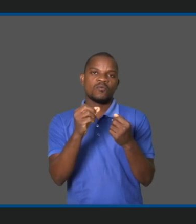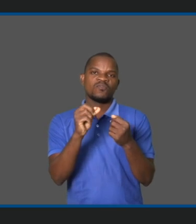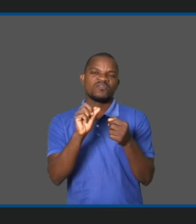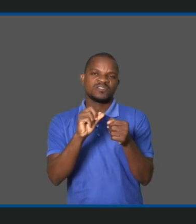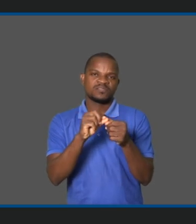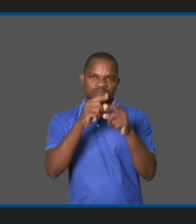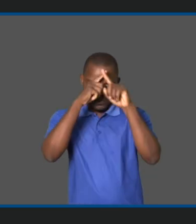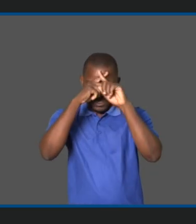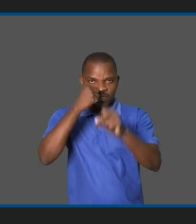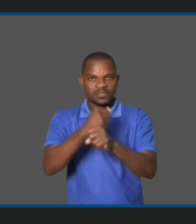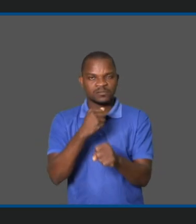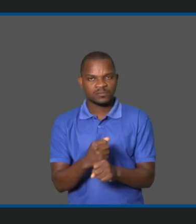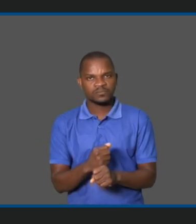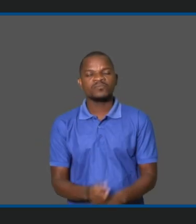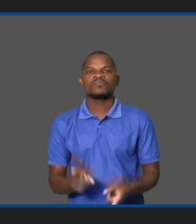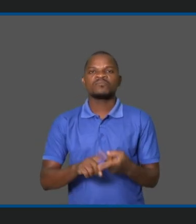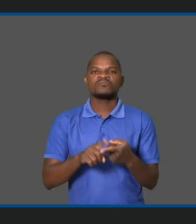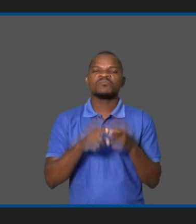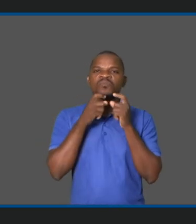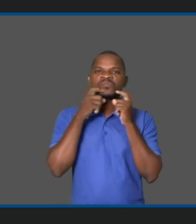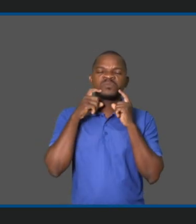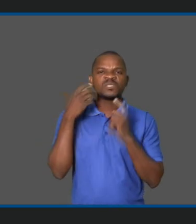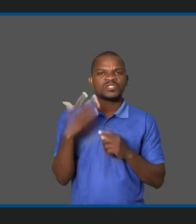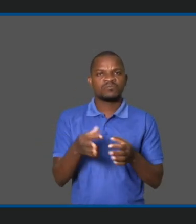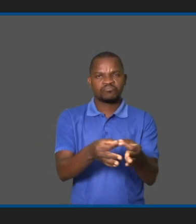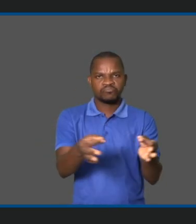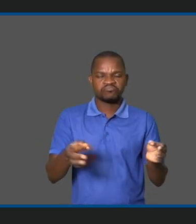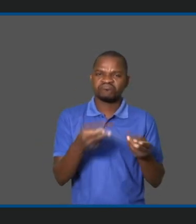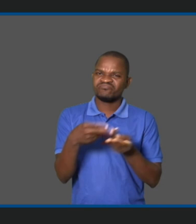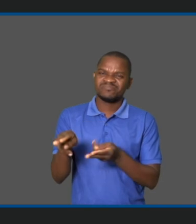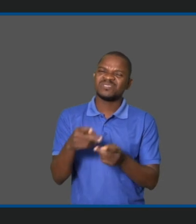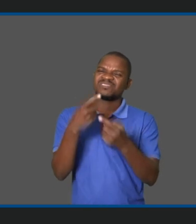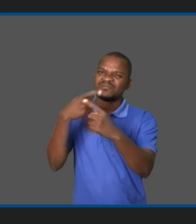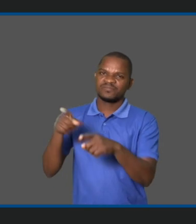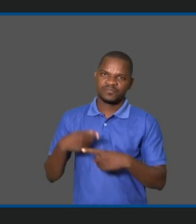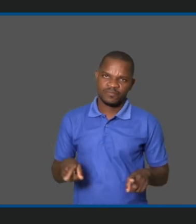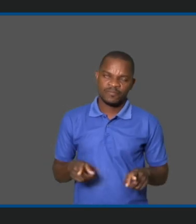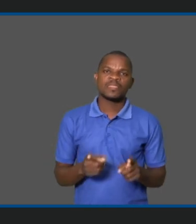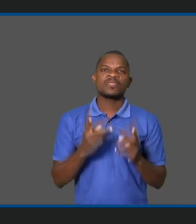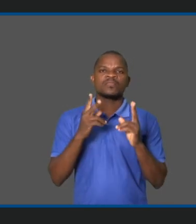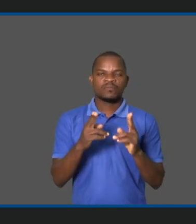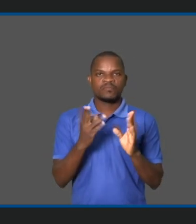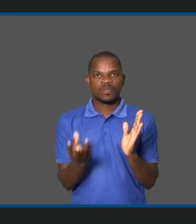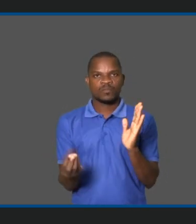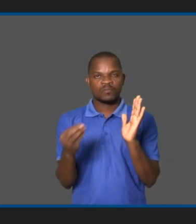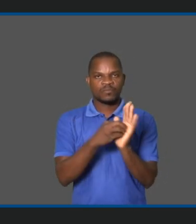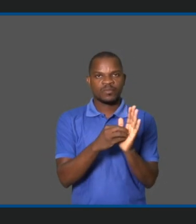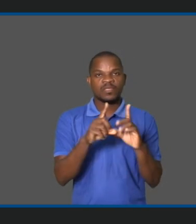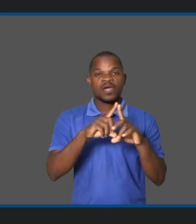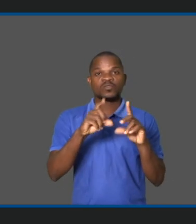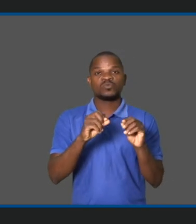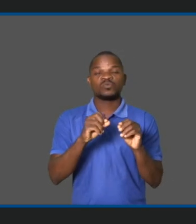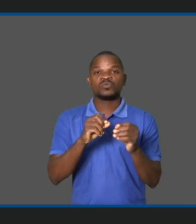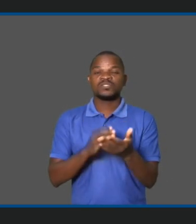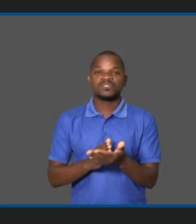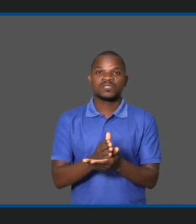incluindo a Convenção sobre Direitos das Pessoas com Deficiência, que também proíbem tratamentos degradantes. Isto é um